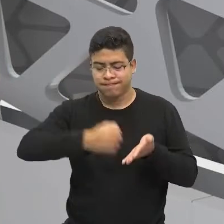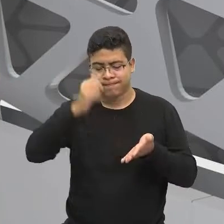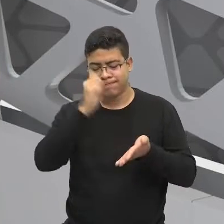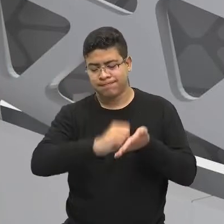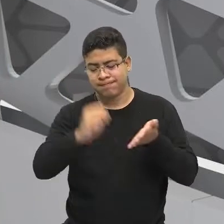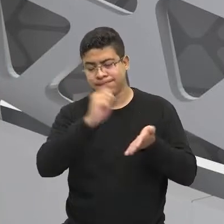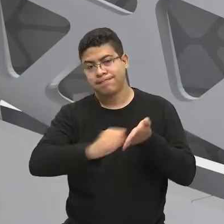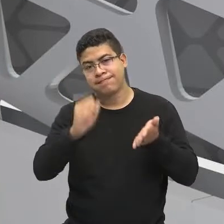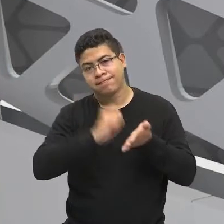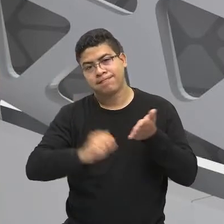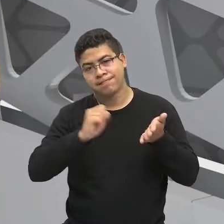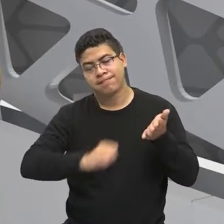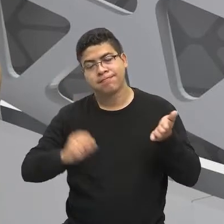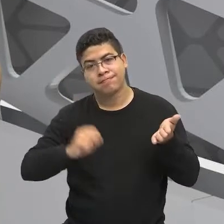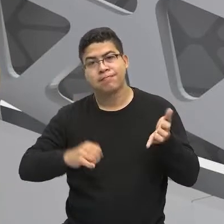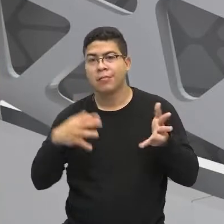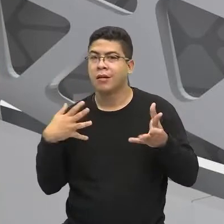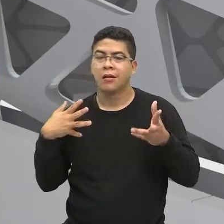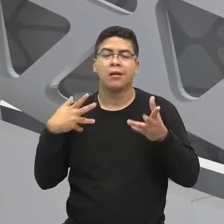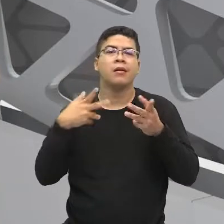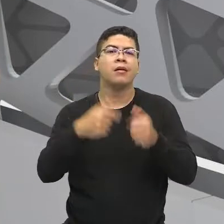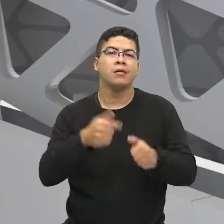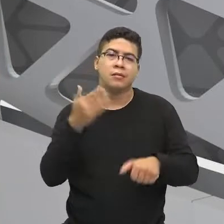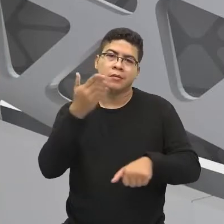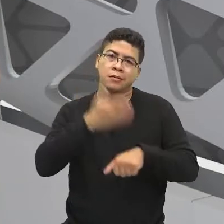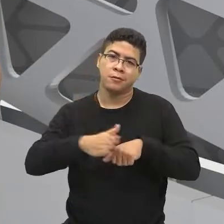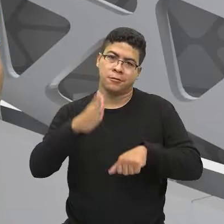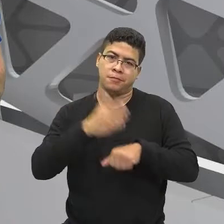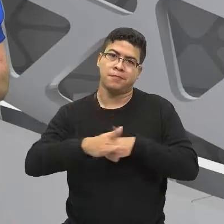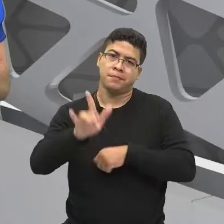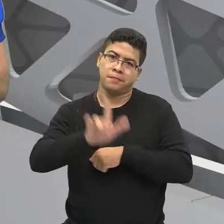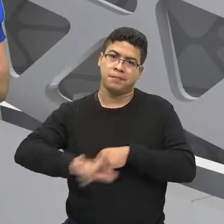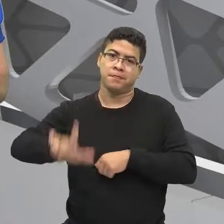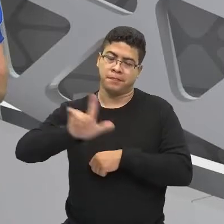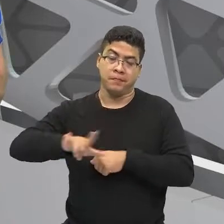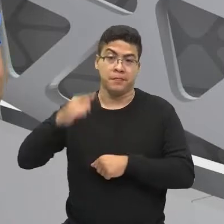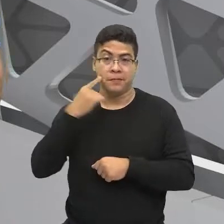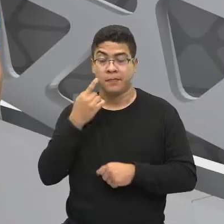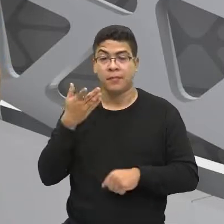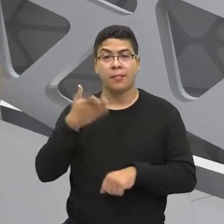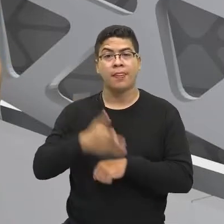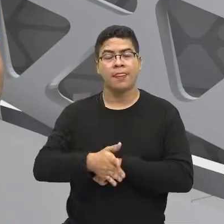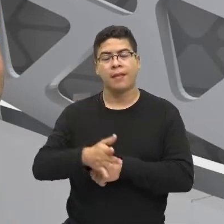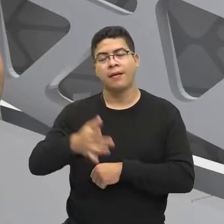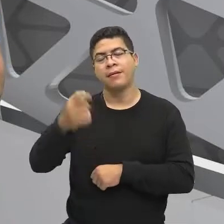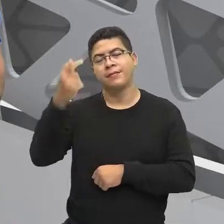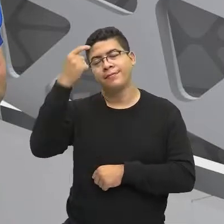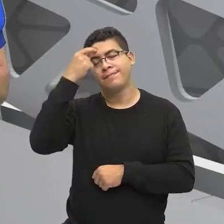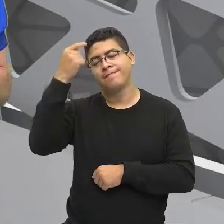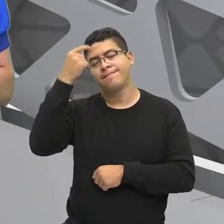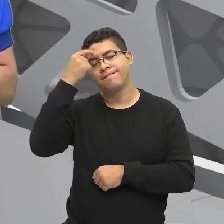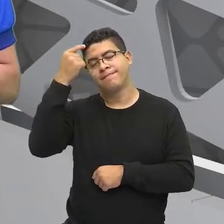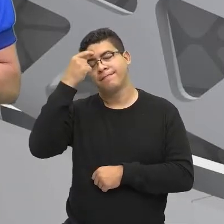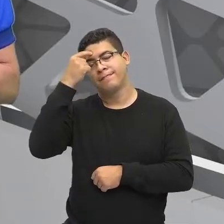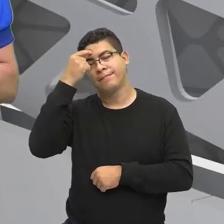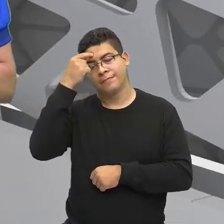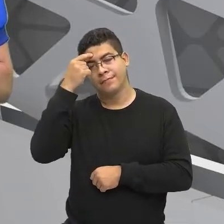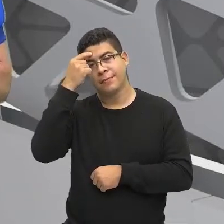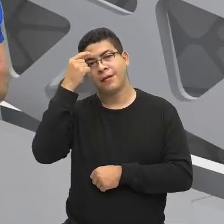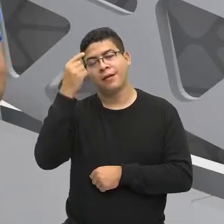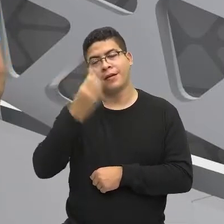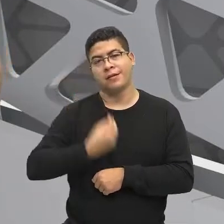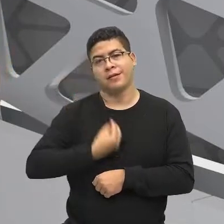da tuberculose, através do exercício literário que o poeta reflete sobre a vida,